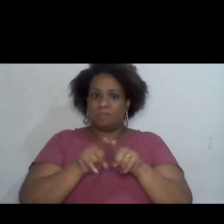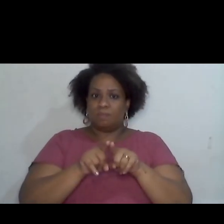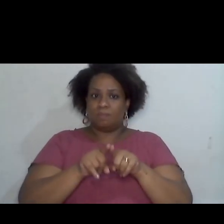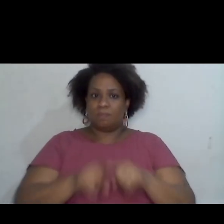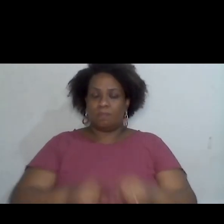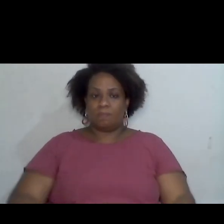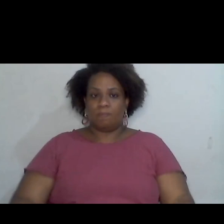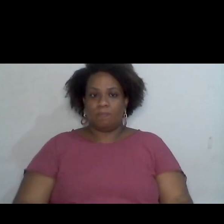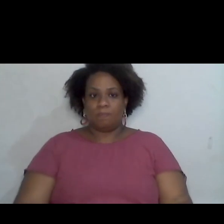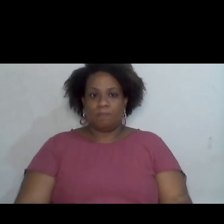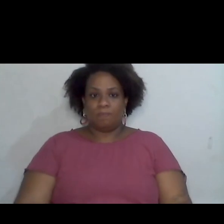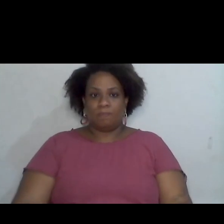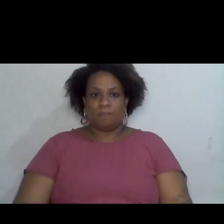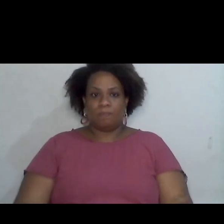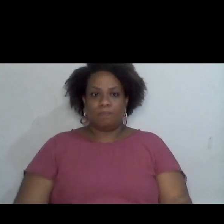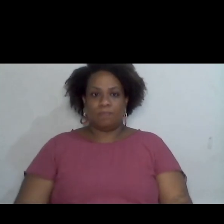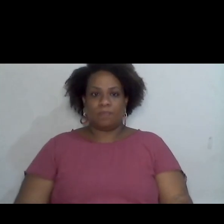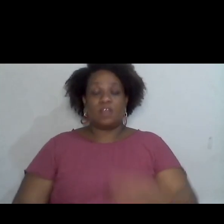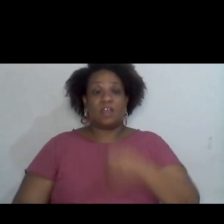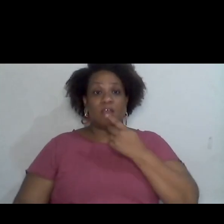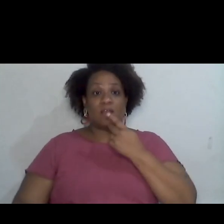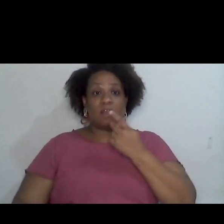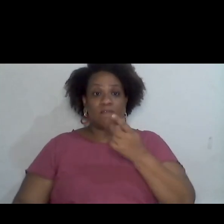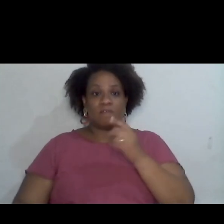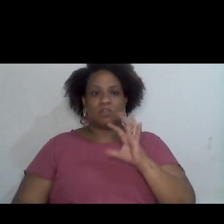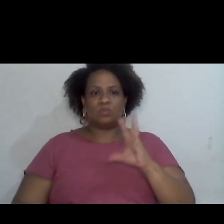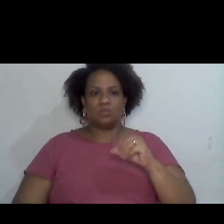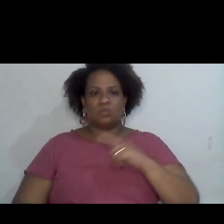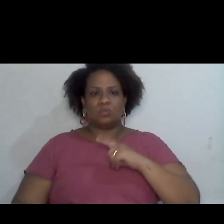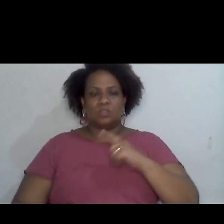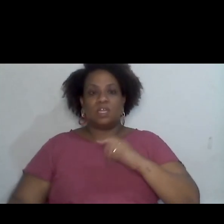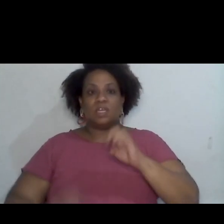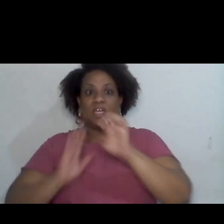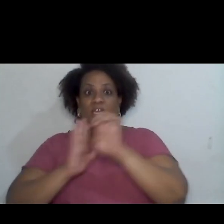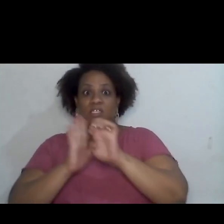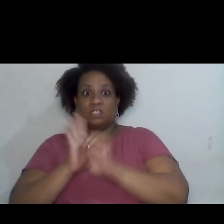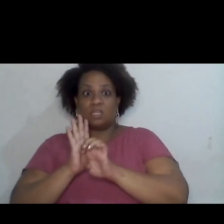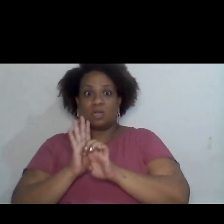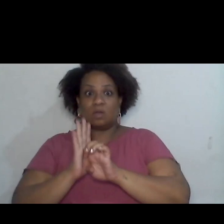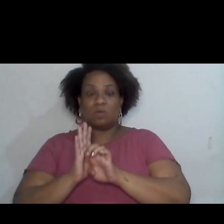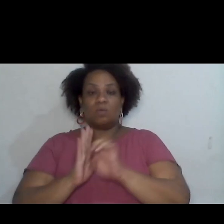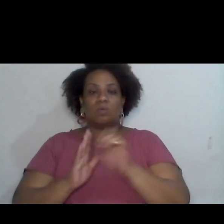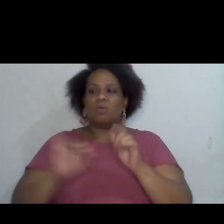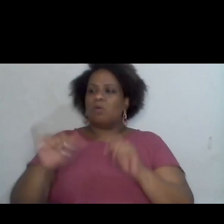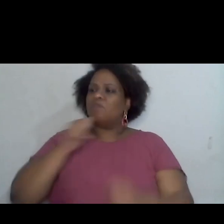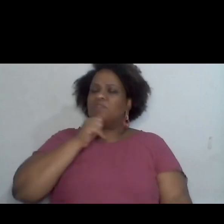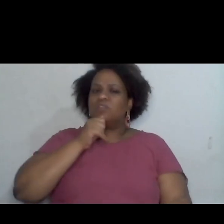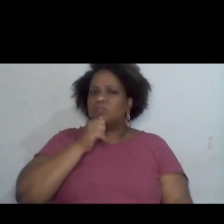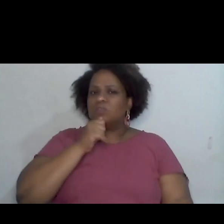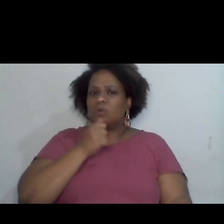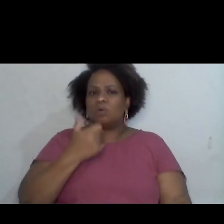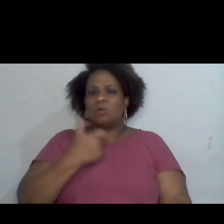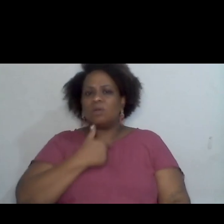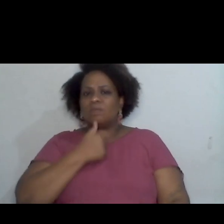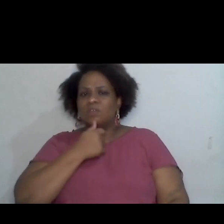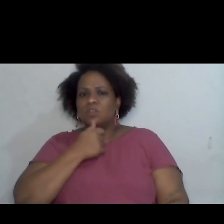se fala aqui que o edital dos calendarizados não foi avisado, ou como foi dito,